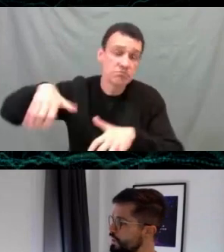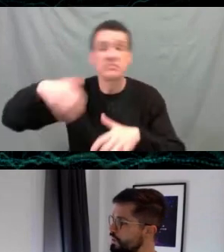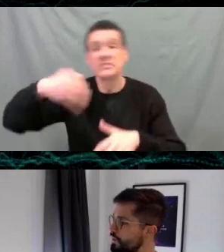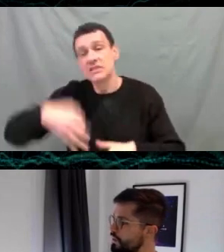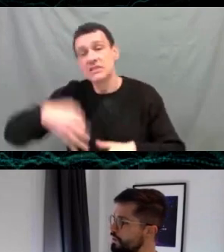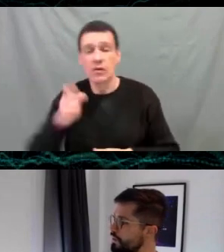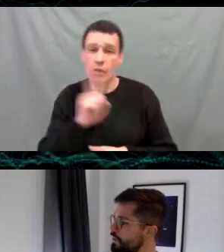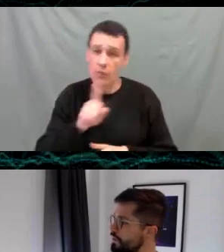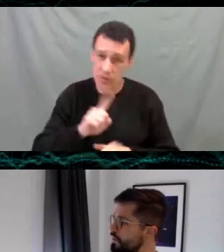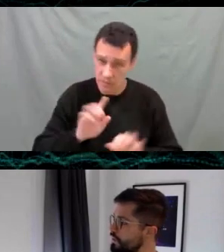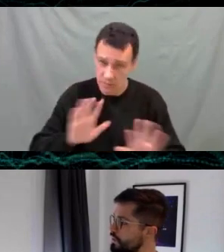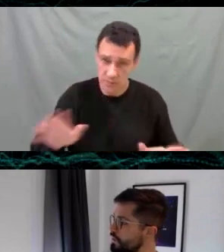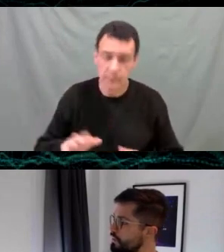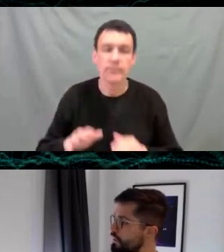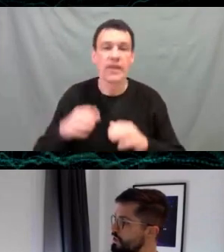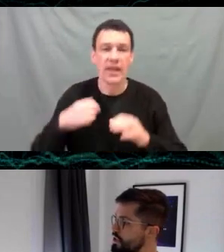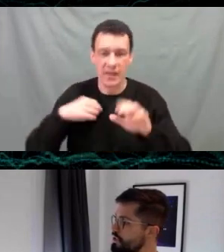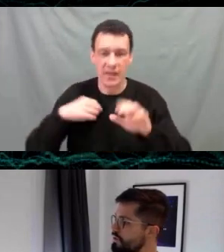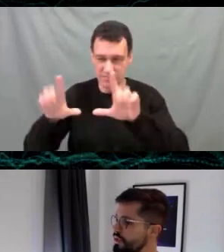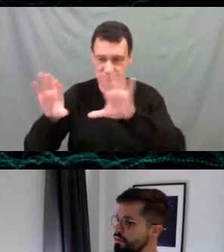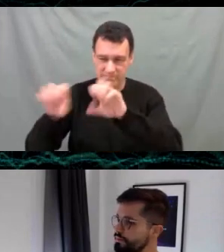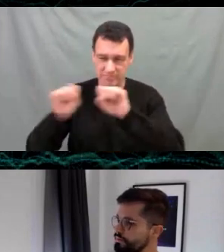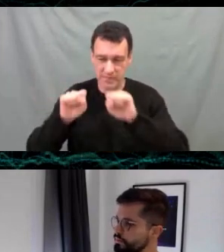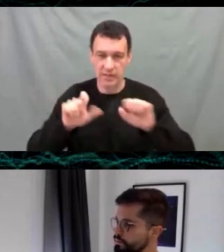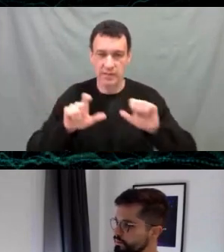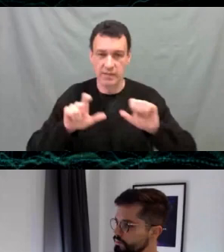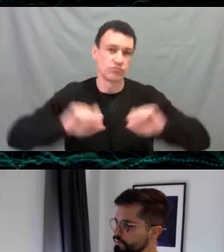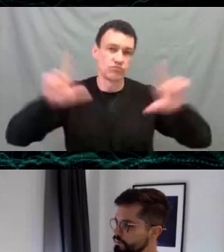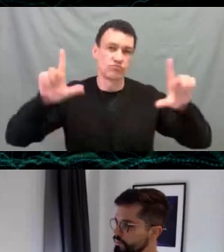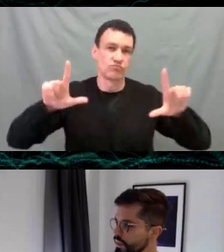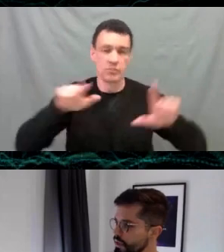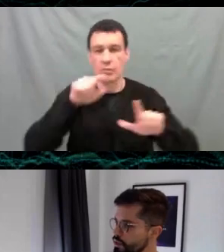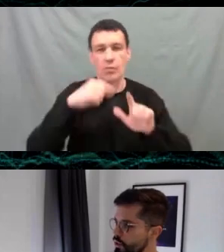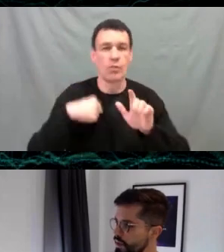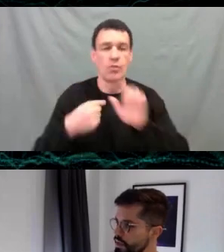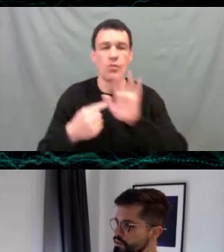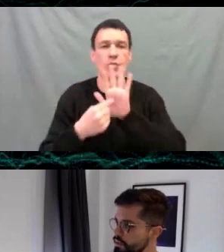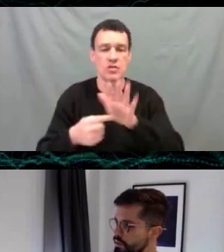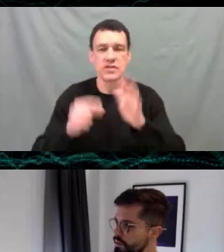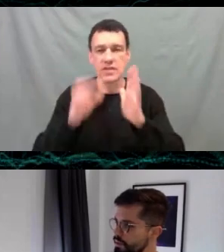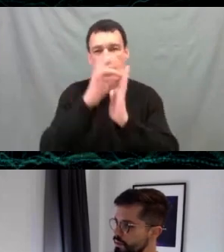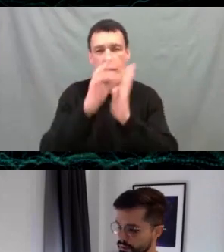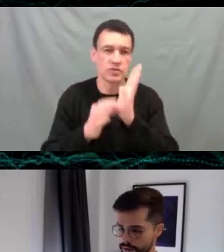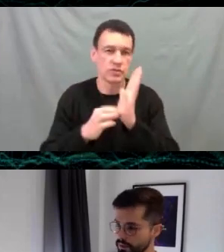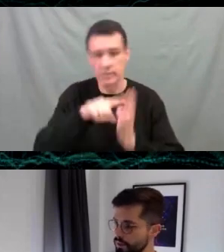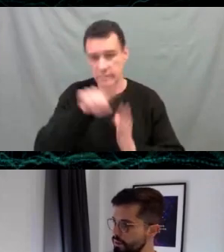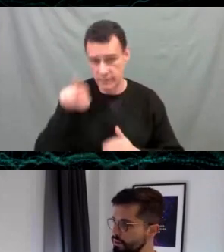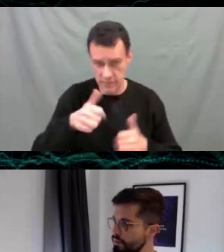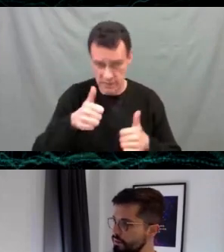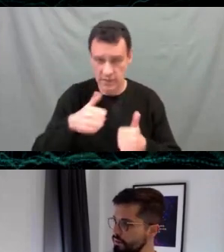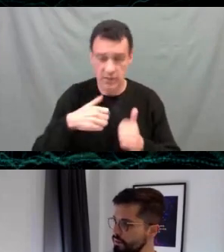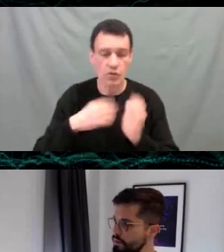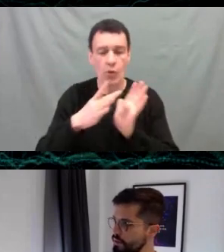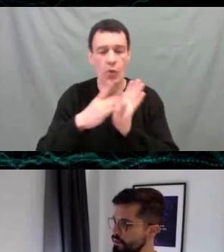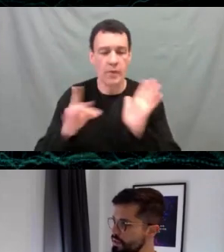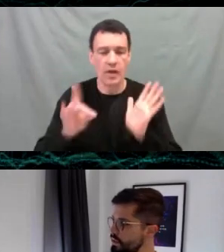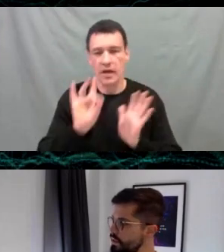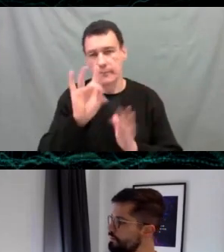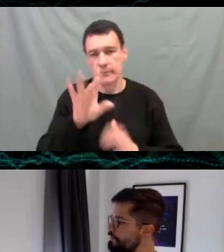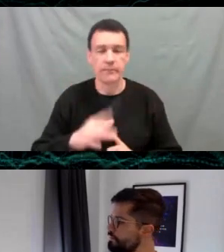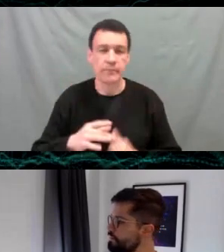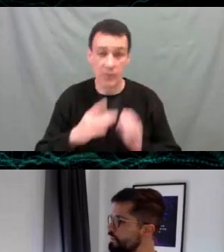tela aqui para gente ver Me desculpe isso se